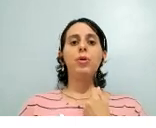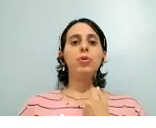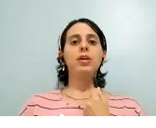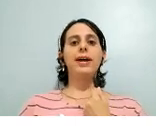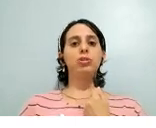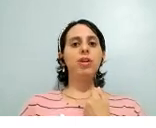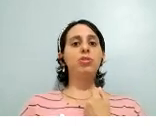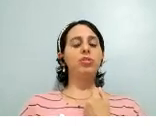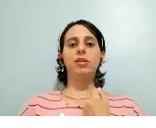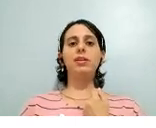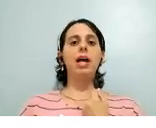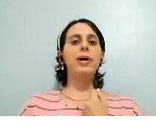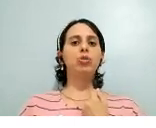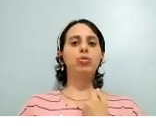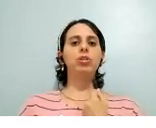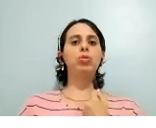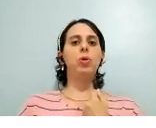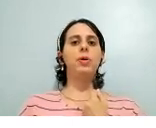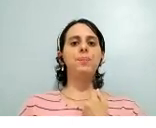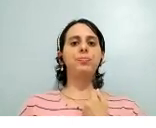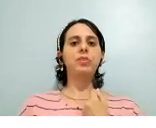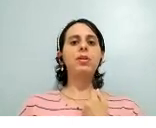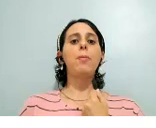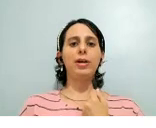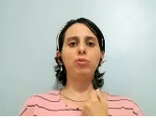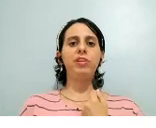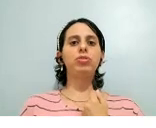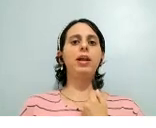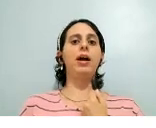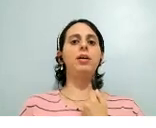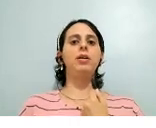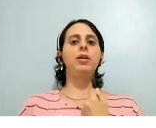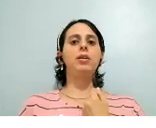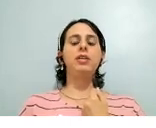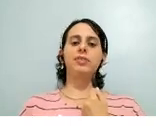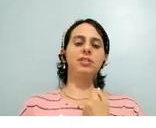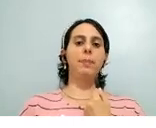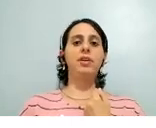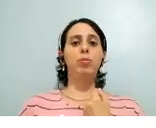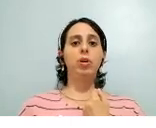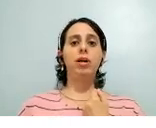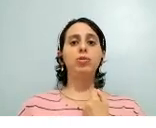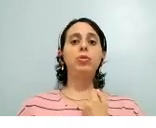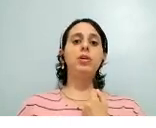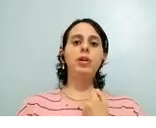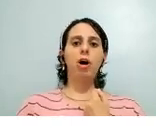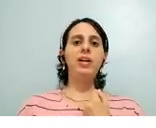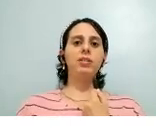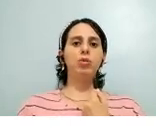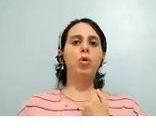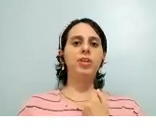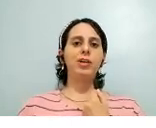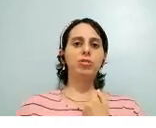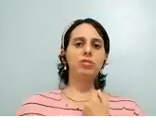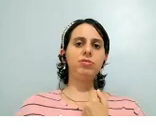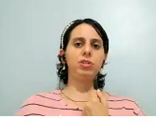mínimo. Porque às vezes você nem tá mais com sintoma, mas o vírus está lá. E aí você está perambulando e